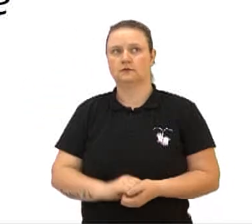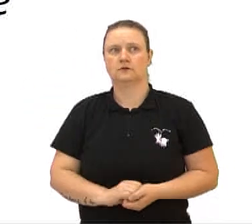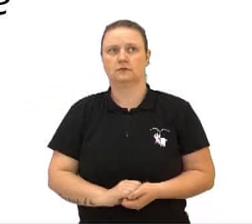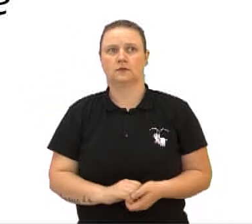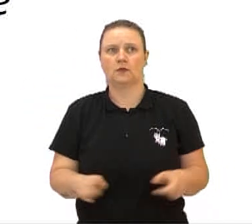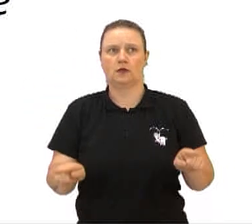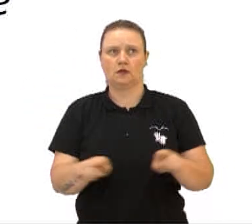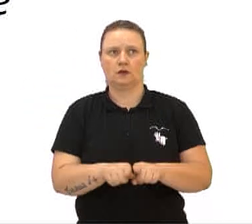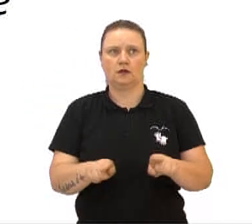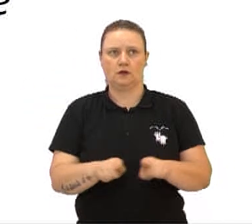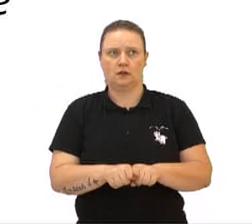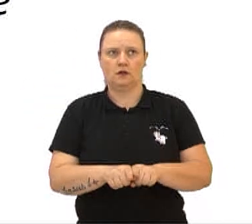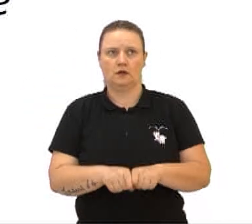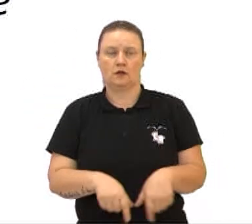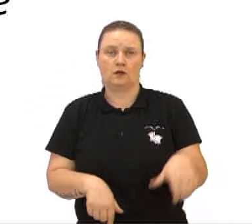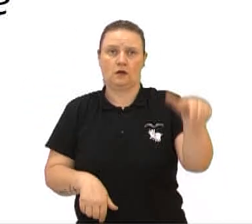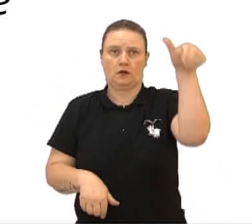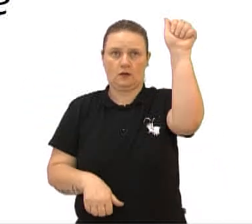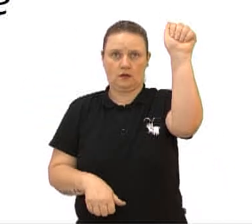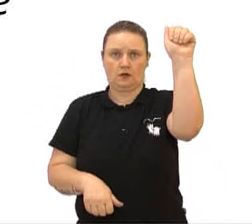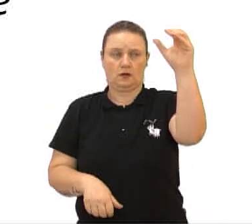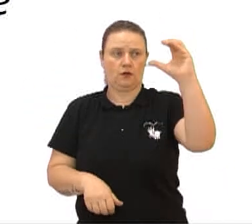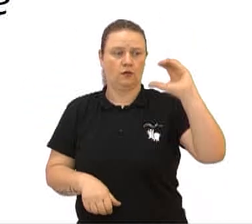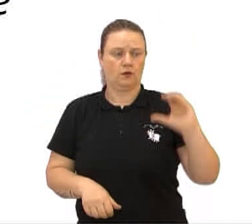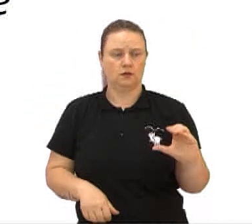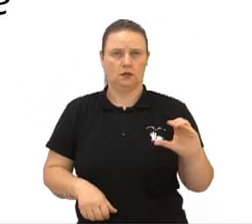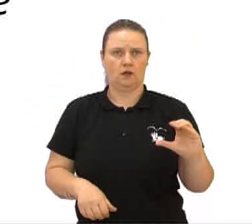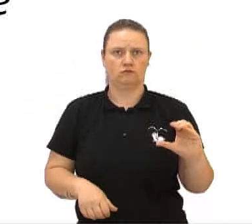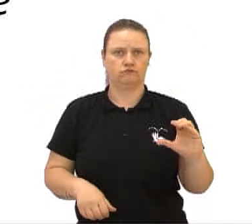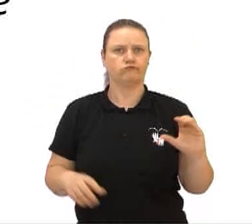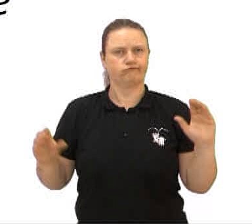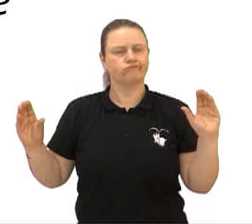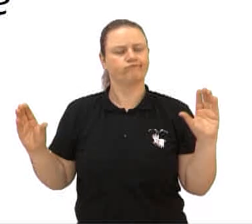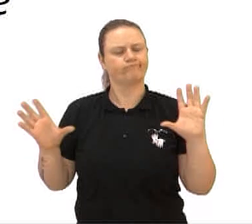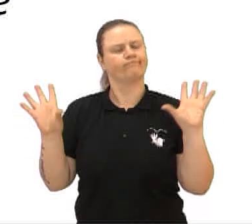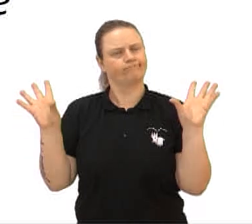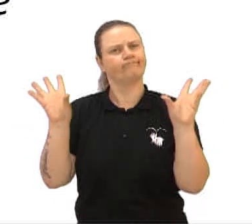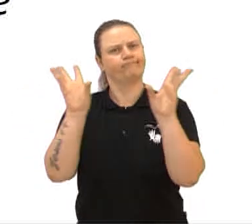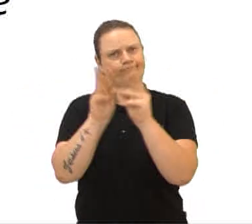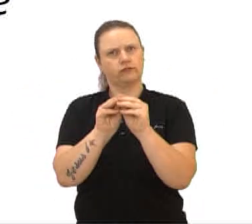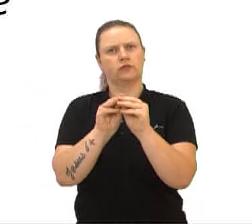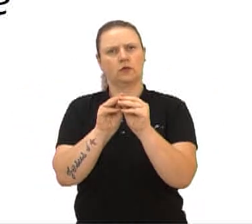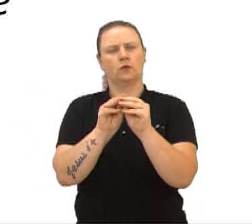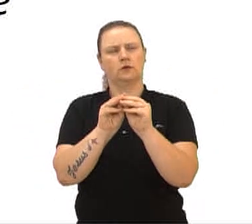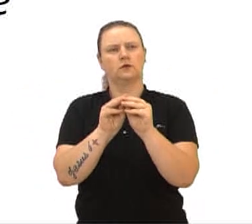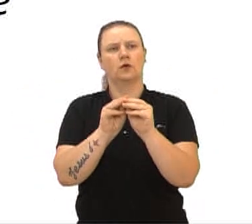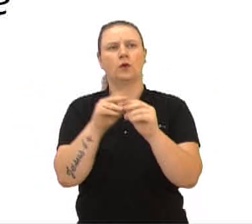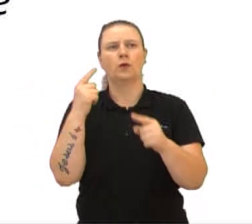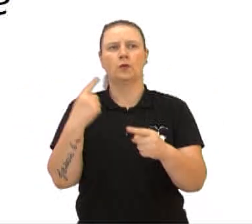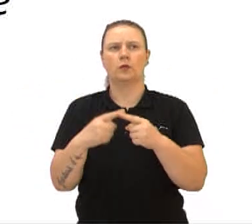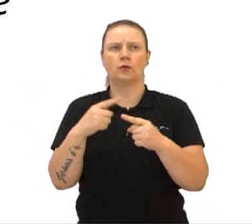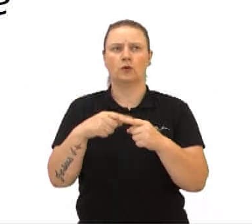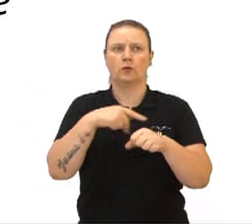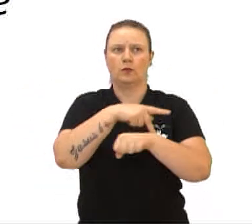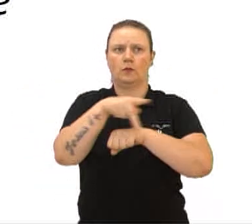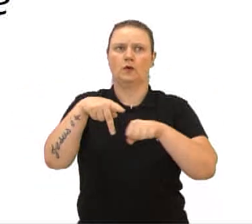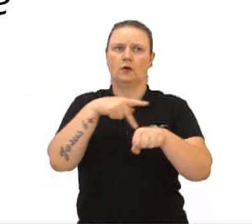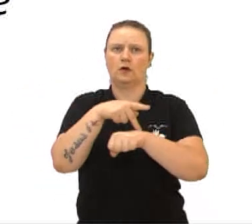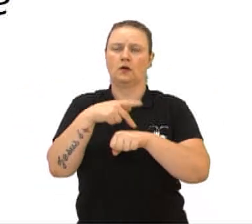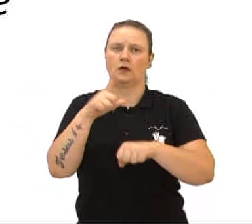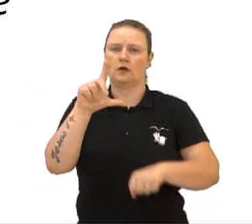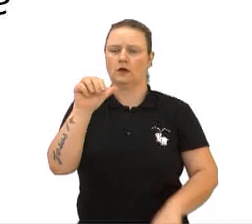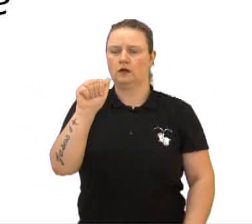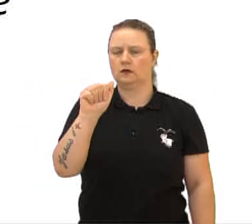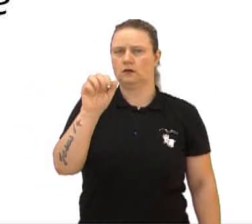completando a resposta ali da letra A. Por que que Nova York pode, né, se relacionar ali com a questão da cultura? Porque os países chamados